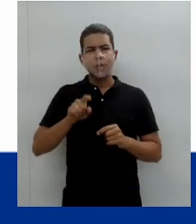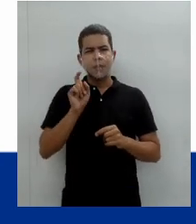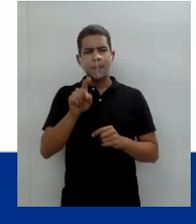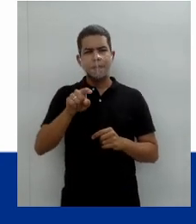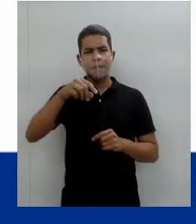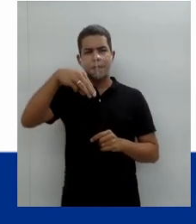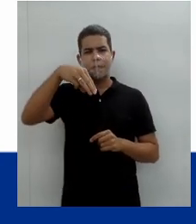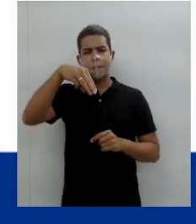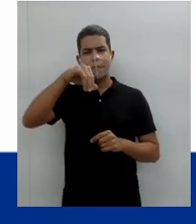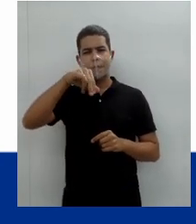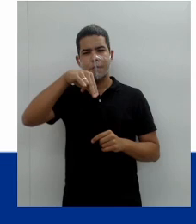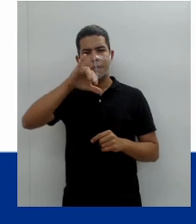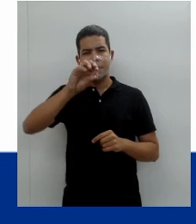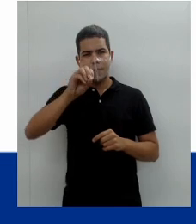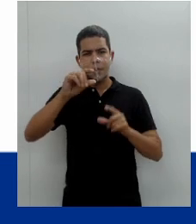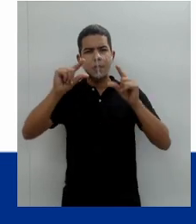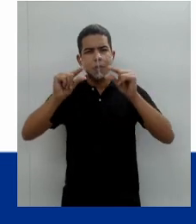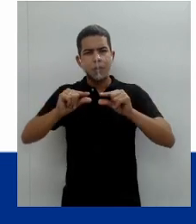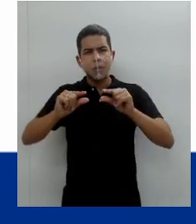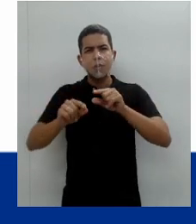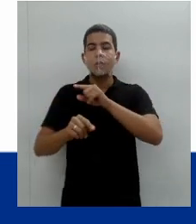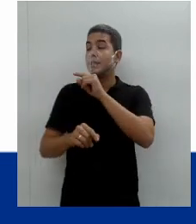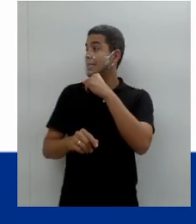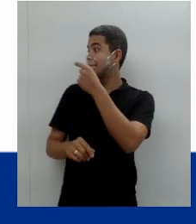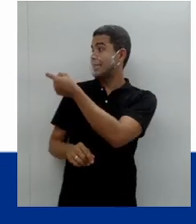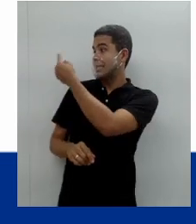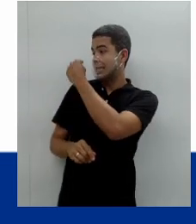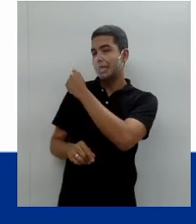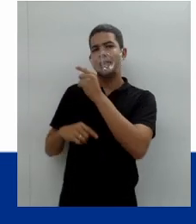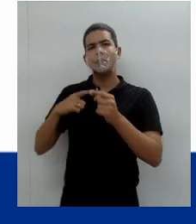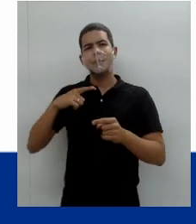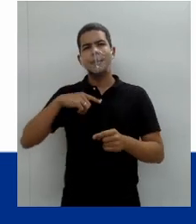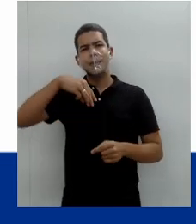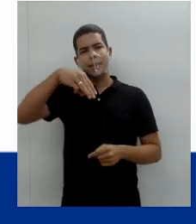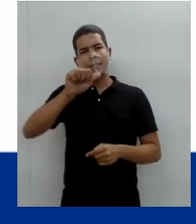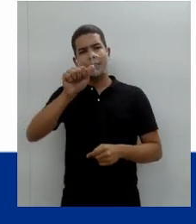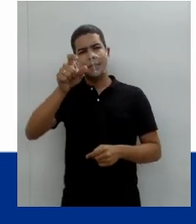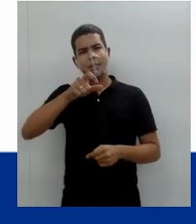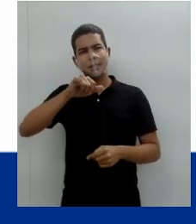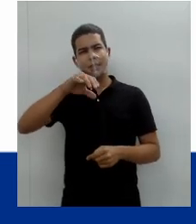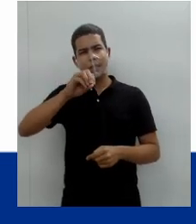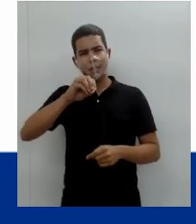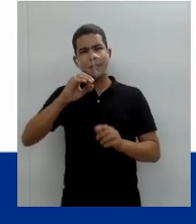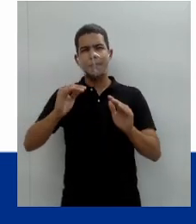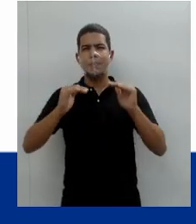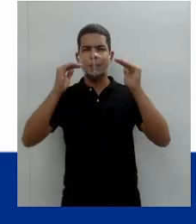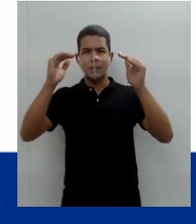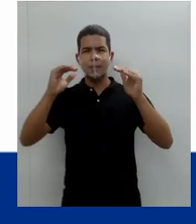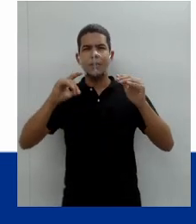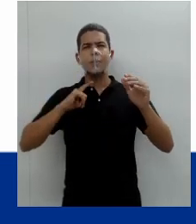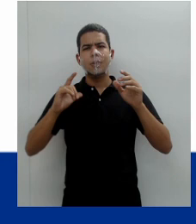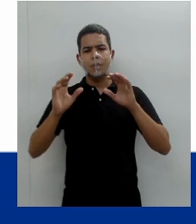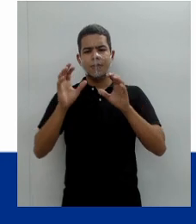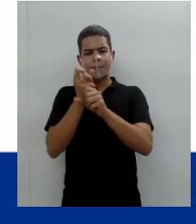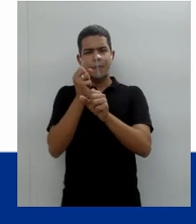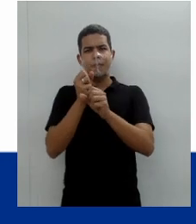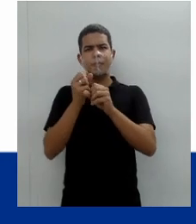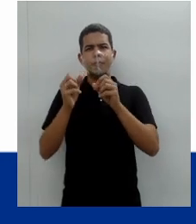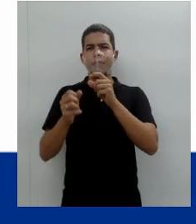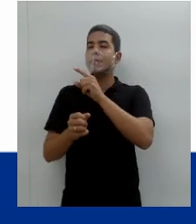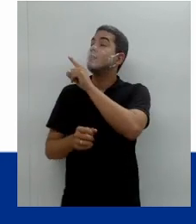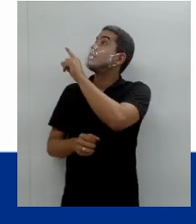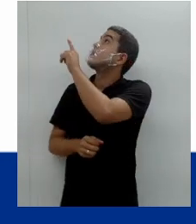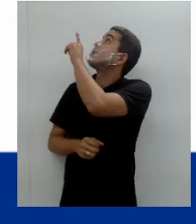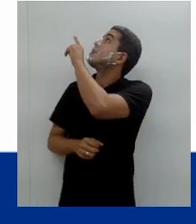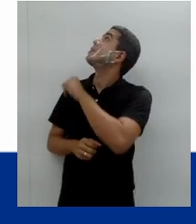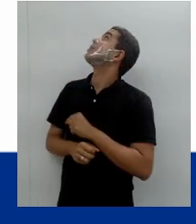segunda situação, esse vértice que é chamado de ponto de máximo. E as coordenadas você tem aqui na tua